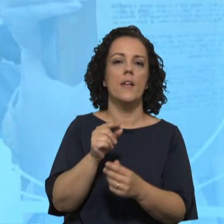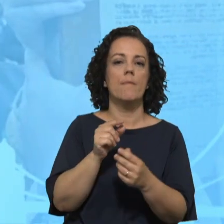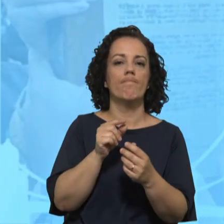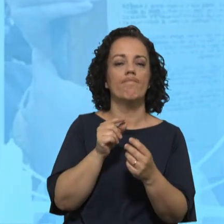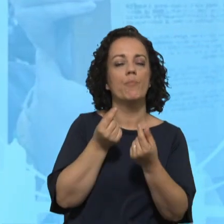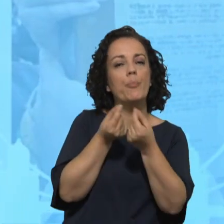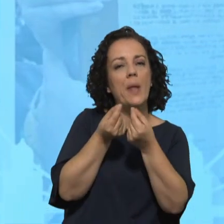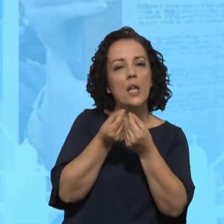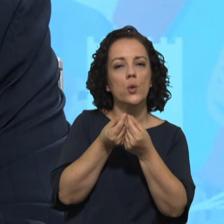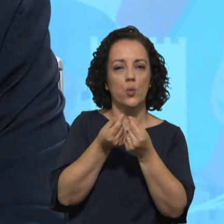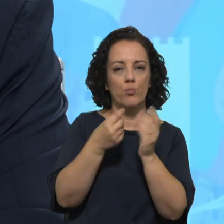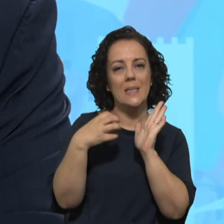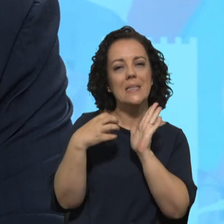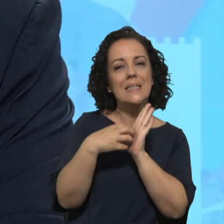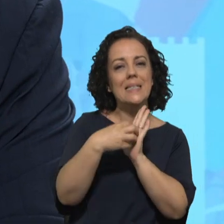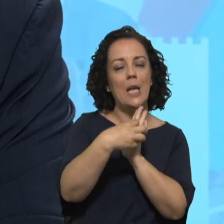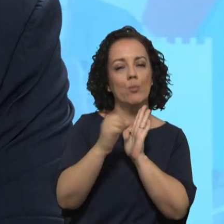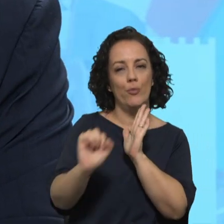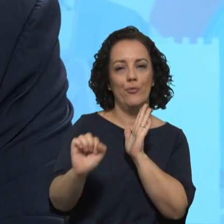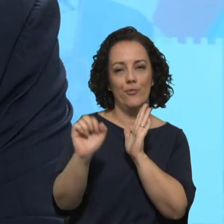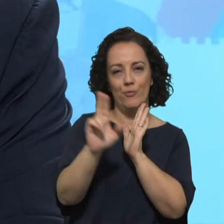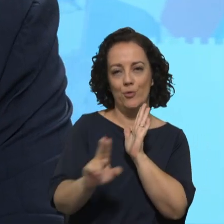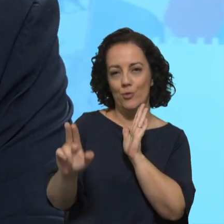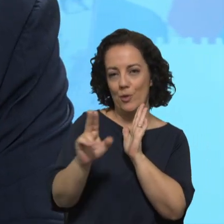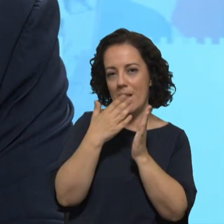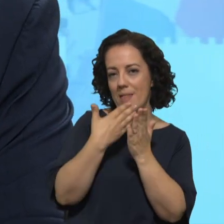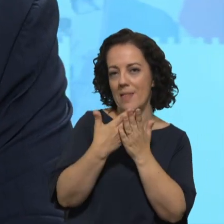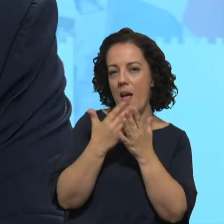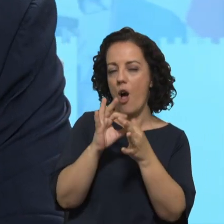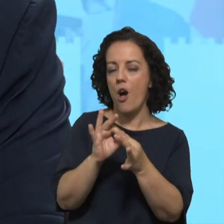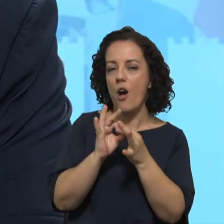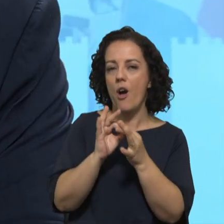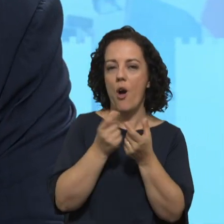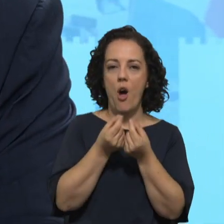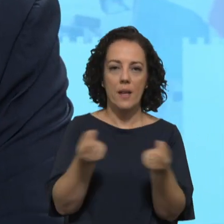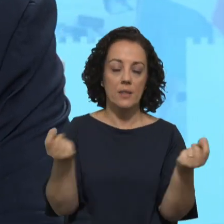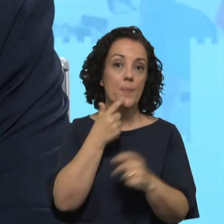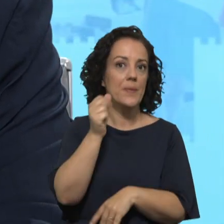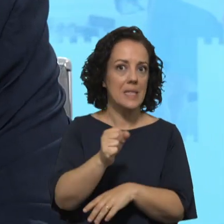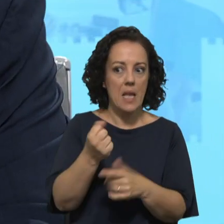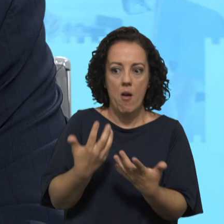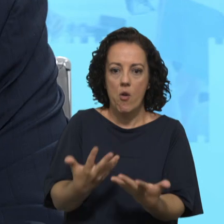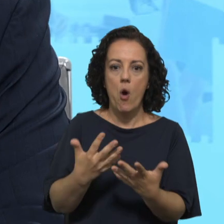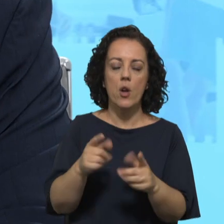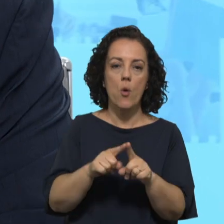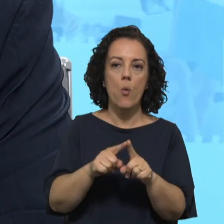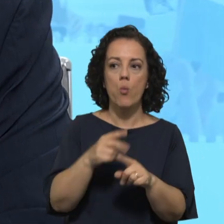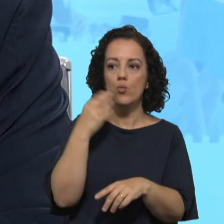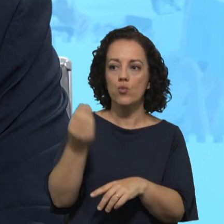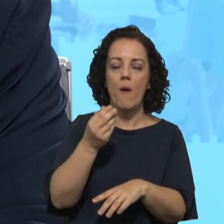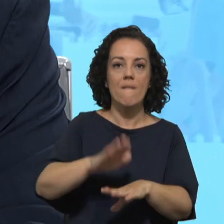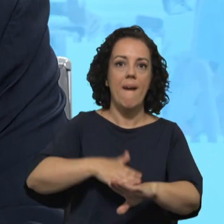de oração. Não? Sim, desta vez há uma presença, digamos assim, ainda mais significativa e intensa dos jovens, dadas